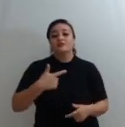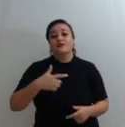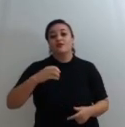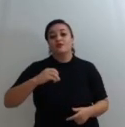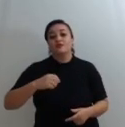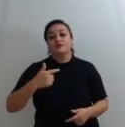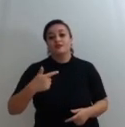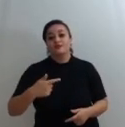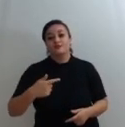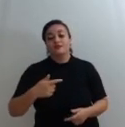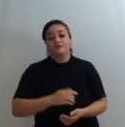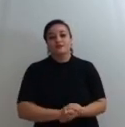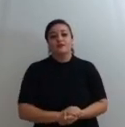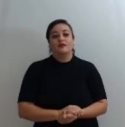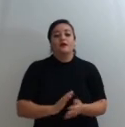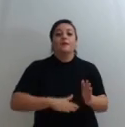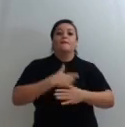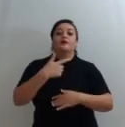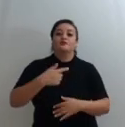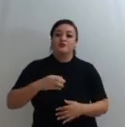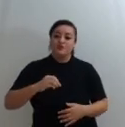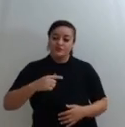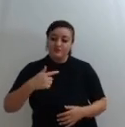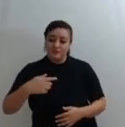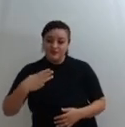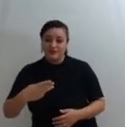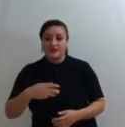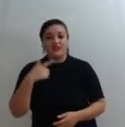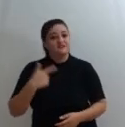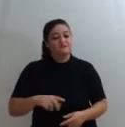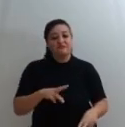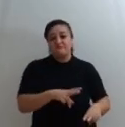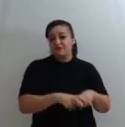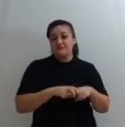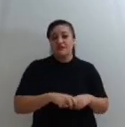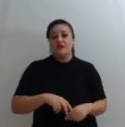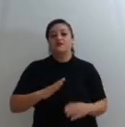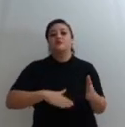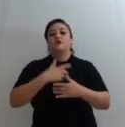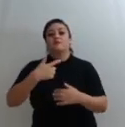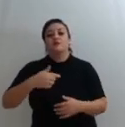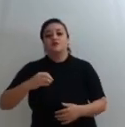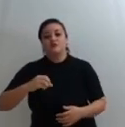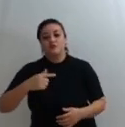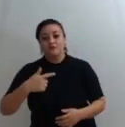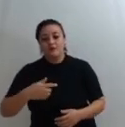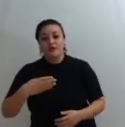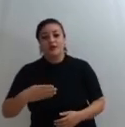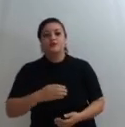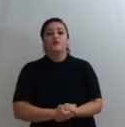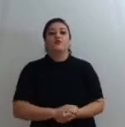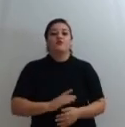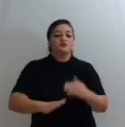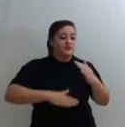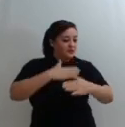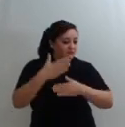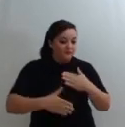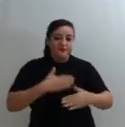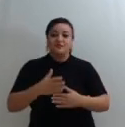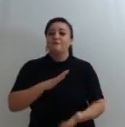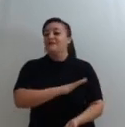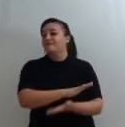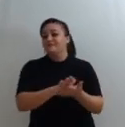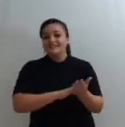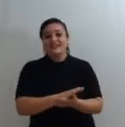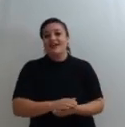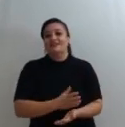Passou 2013, nada de prisão nem necessidade. 2014, nada. 2015, 2016,